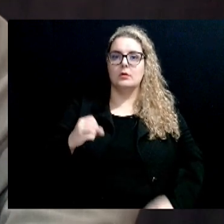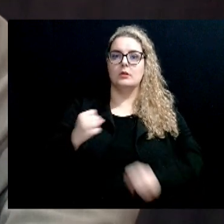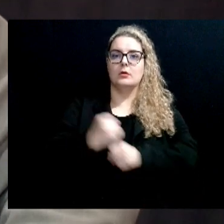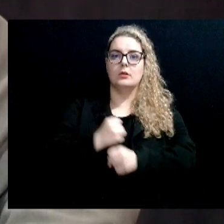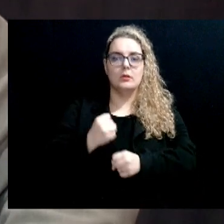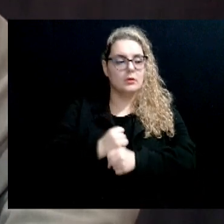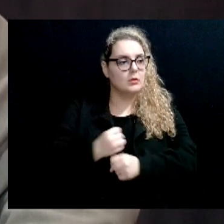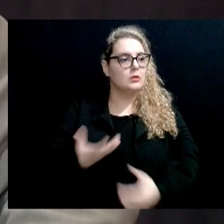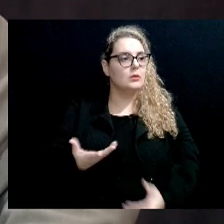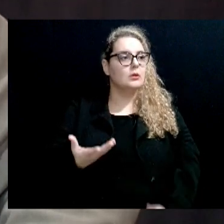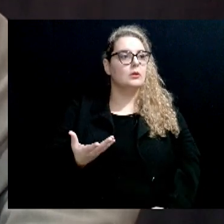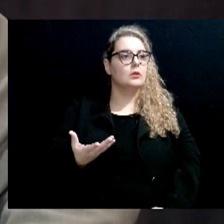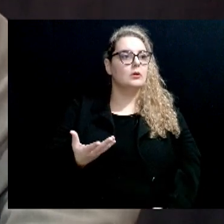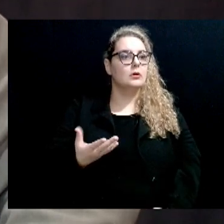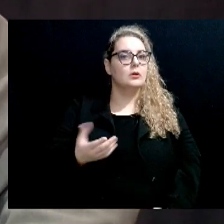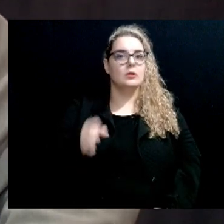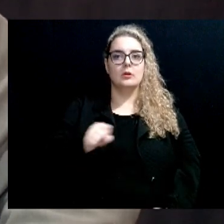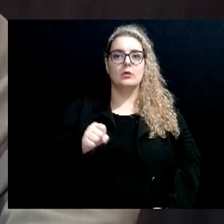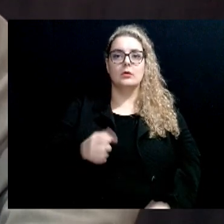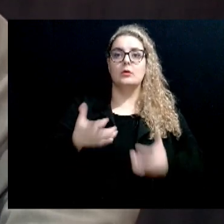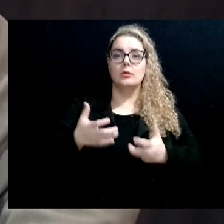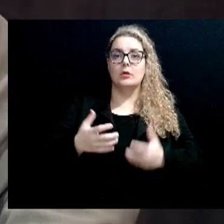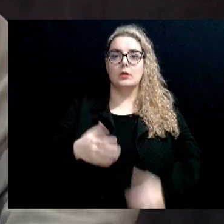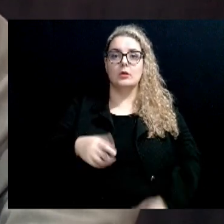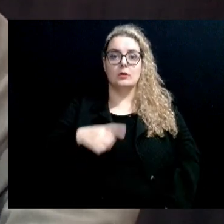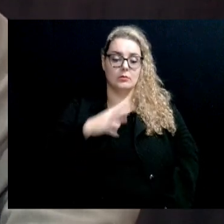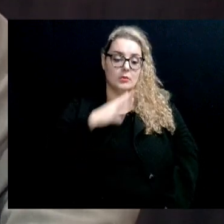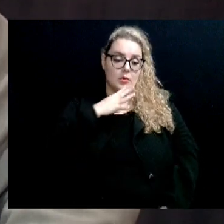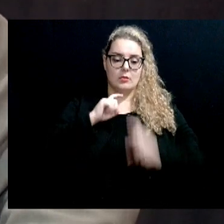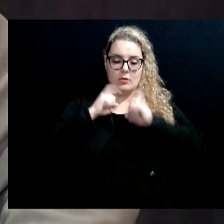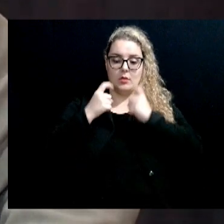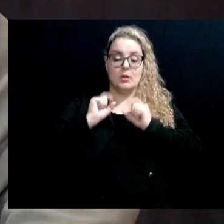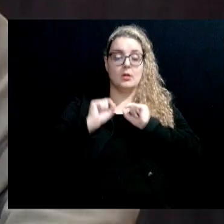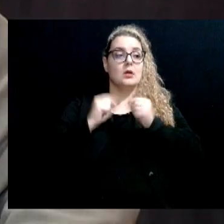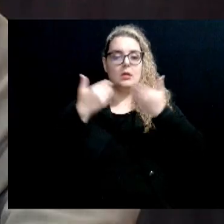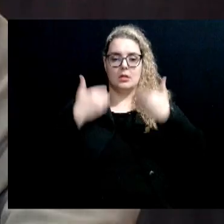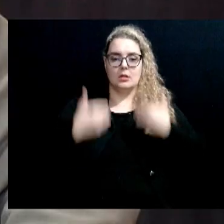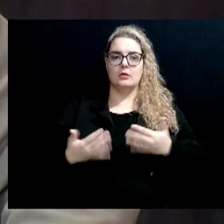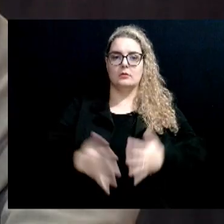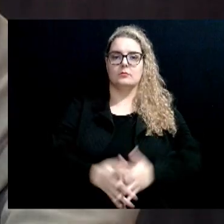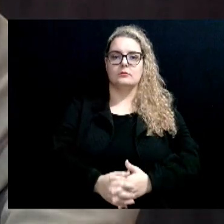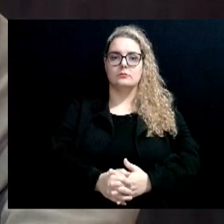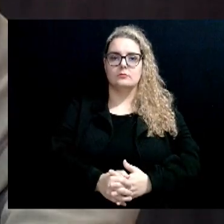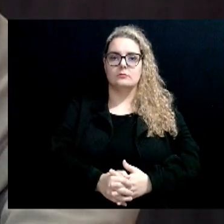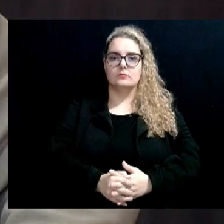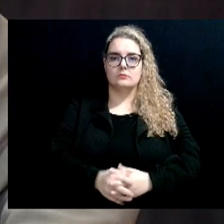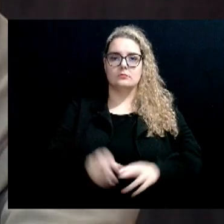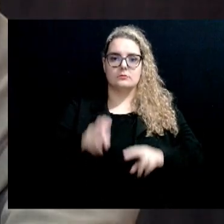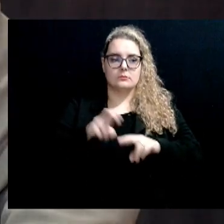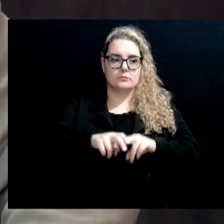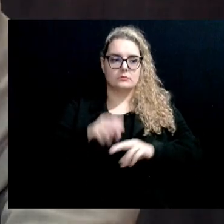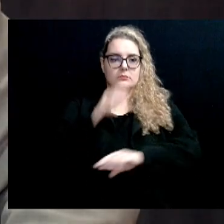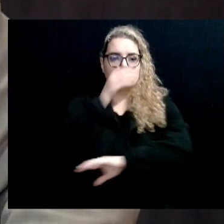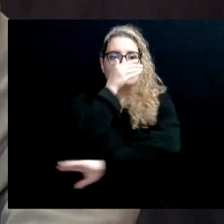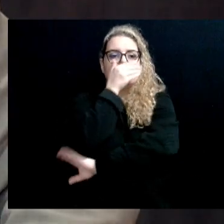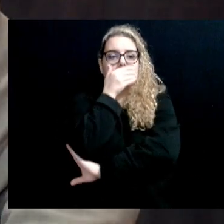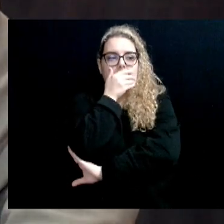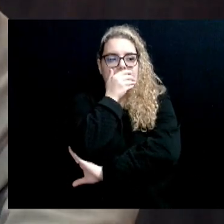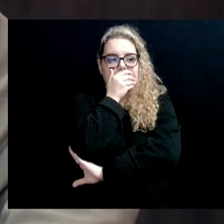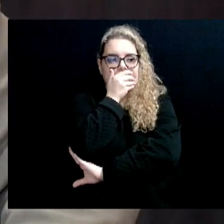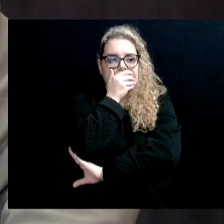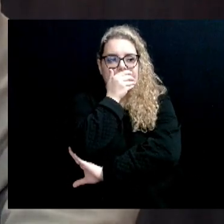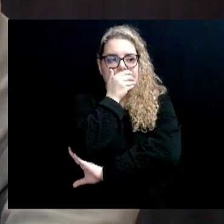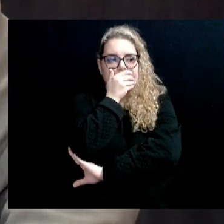Eu quero conhecer minha sexualidade. Eu quero descobrir quem eu realmente sou. Eu ali na cadeira, olhando aqui, eu falei, meu Deus do céu. Olha,